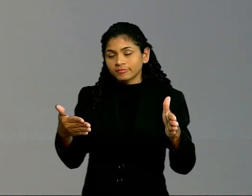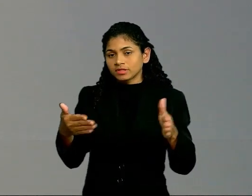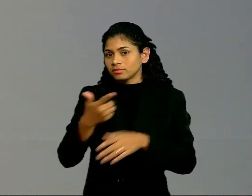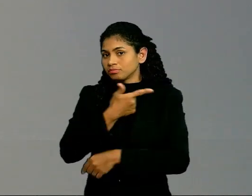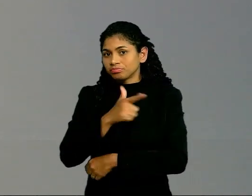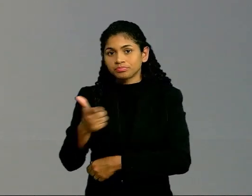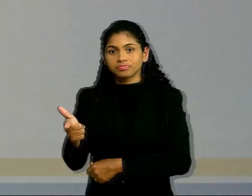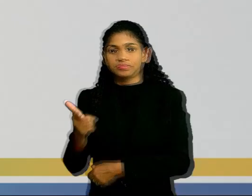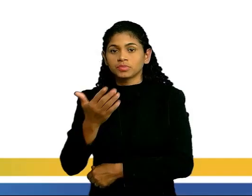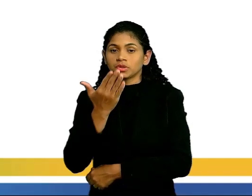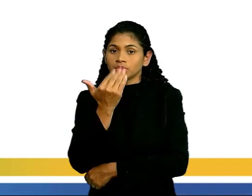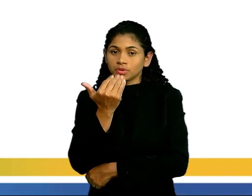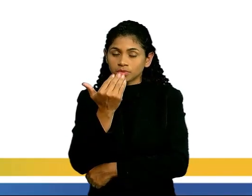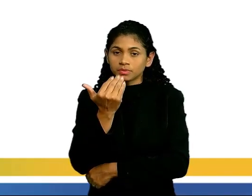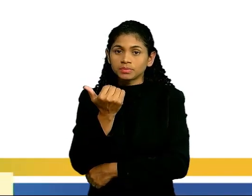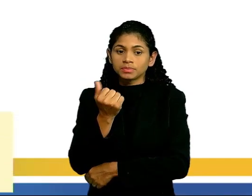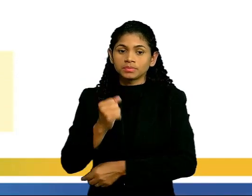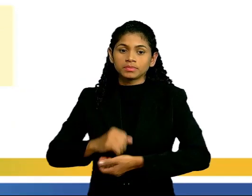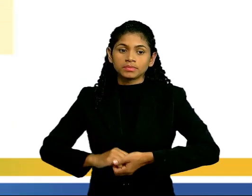e isso transparece.